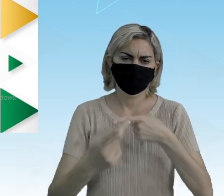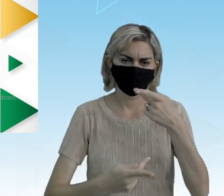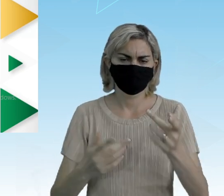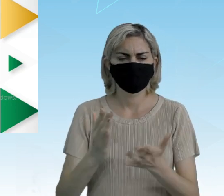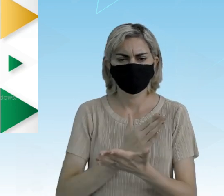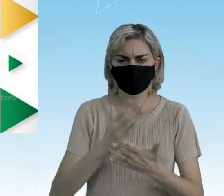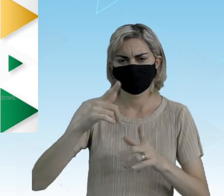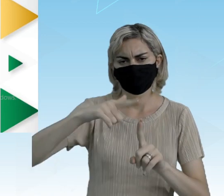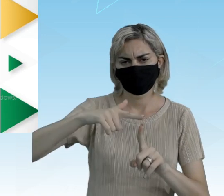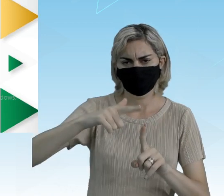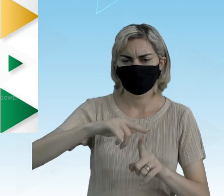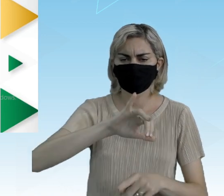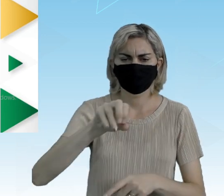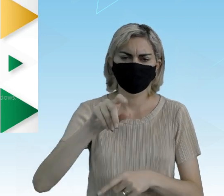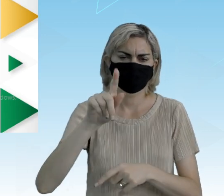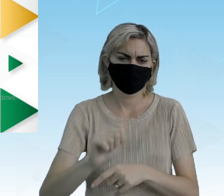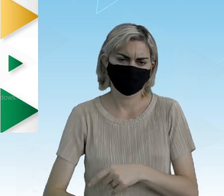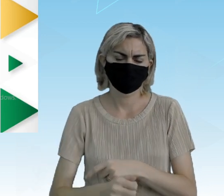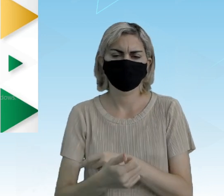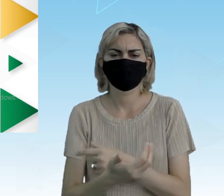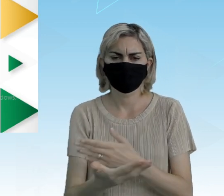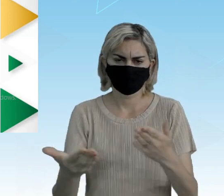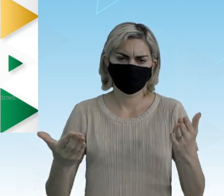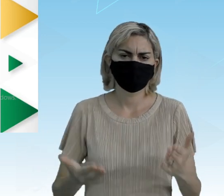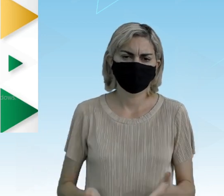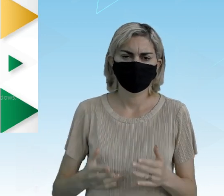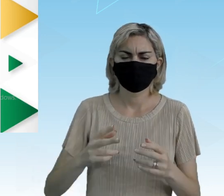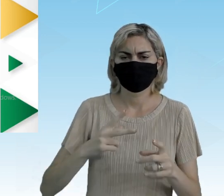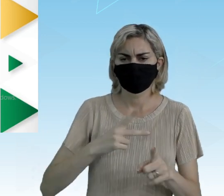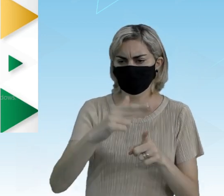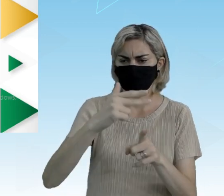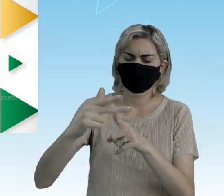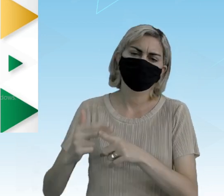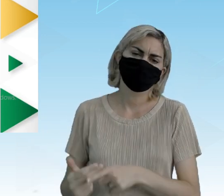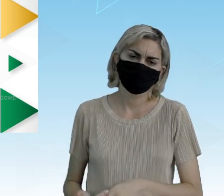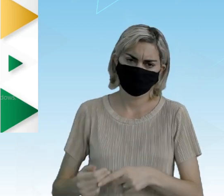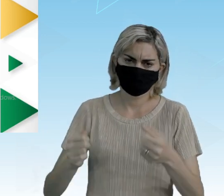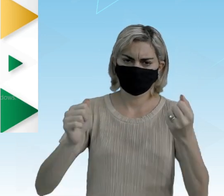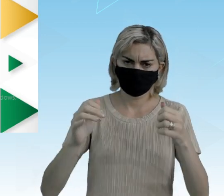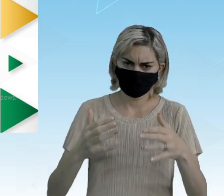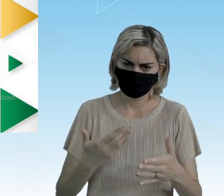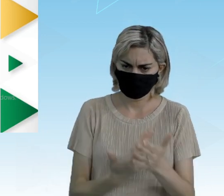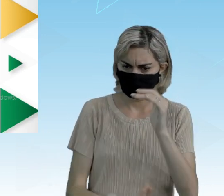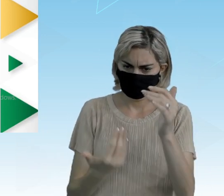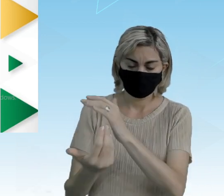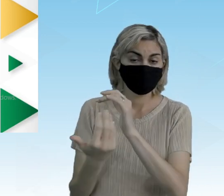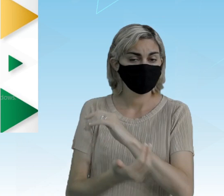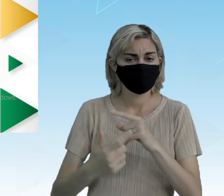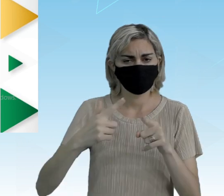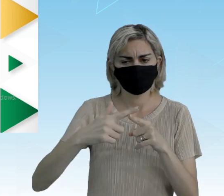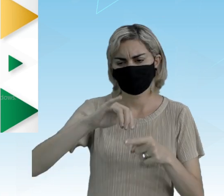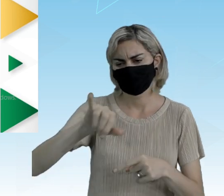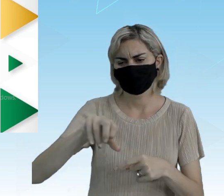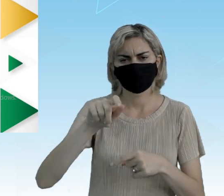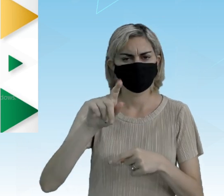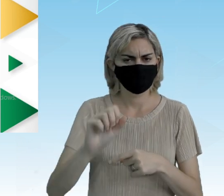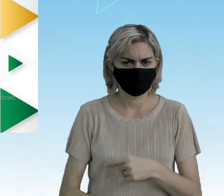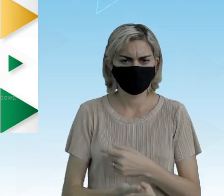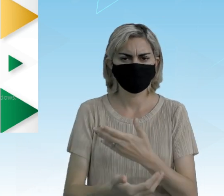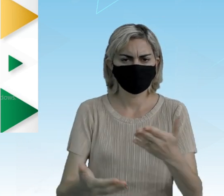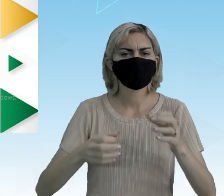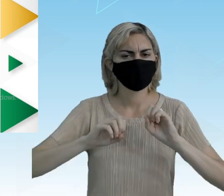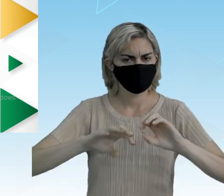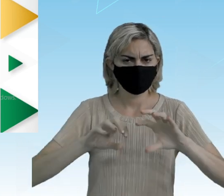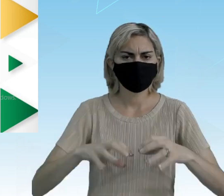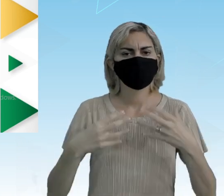alguns tipos de jogos, eu quero falar para vocês um pouco sobre a vitória e a derrota. tá? Porque os jogos, ele nos